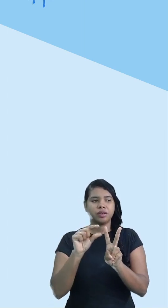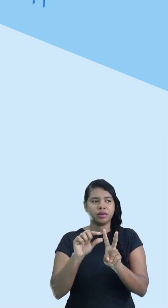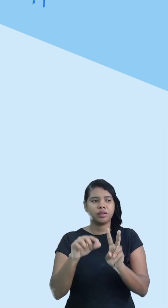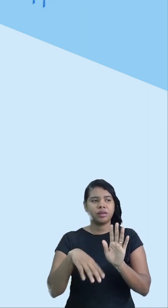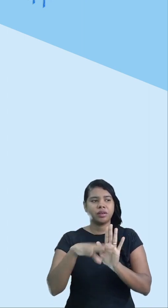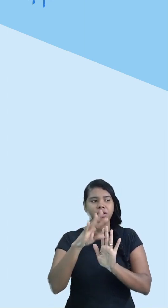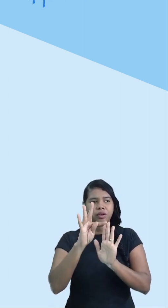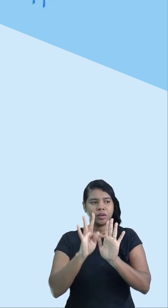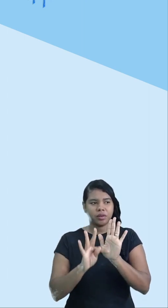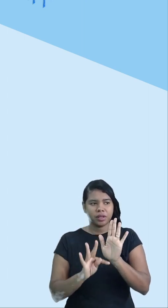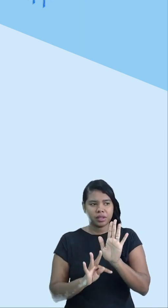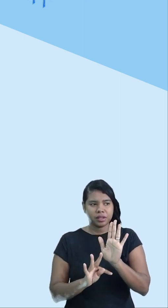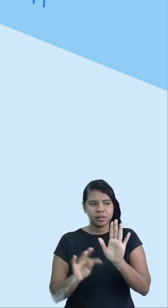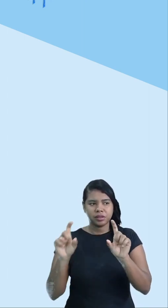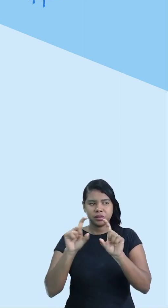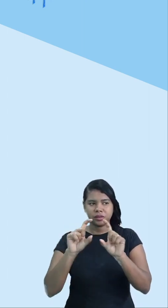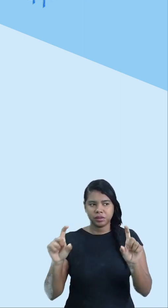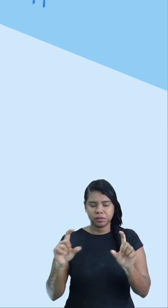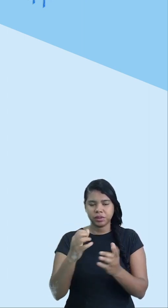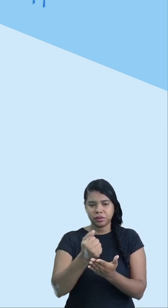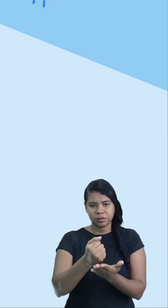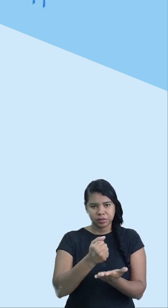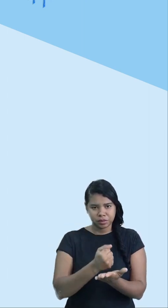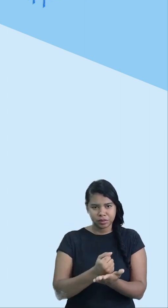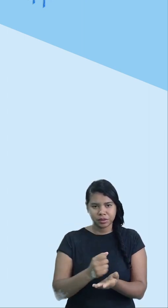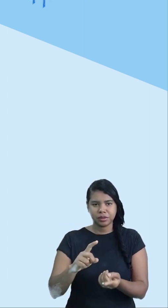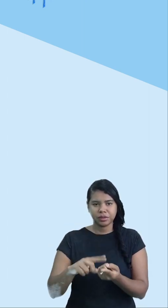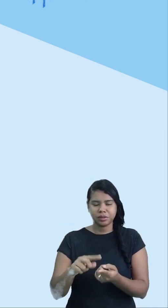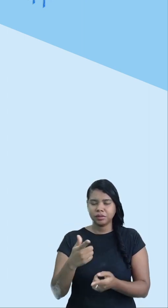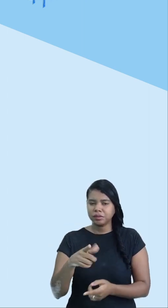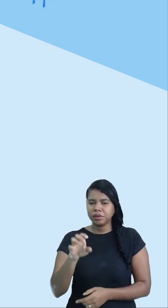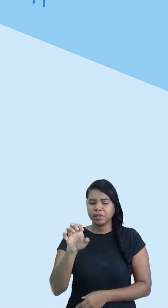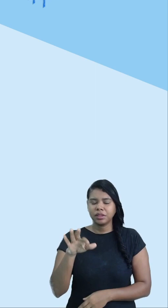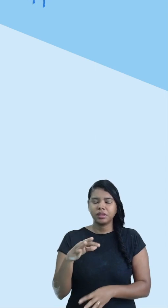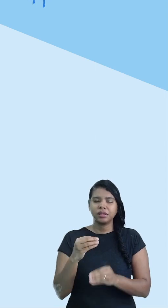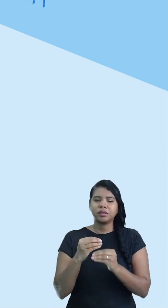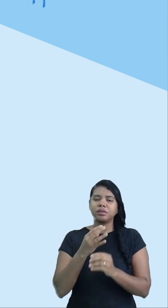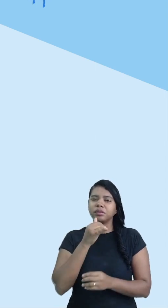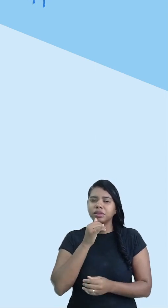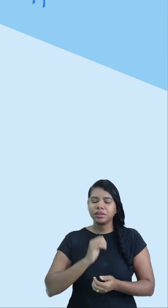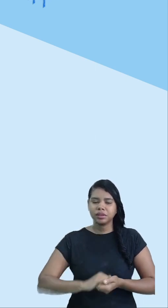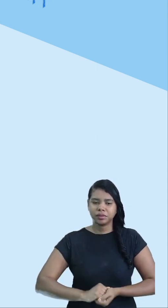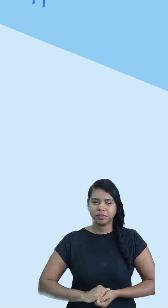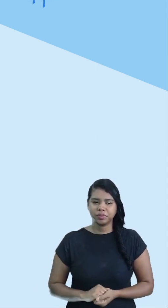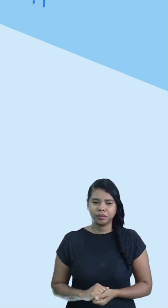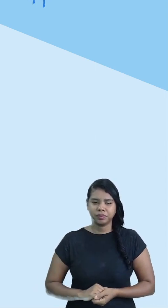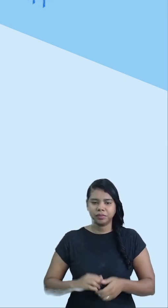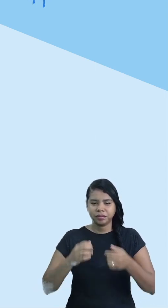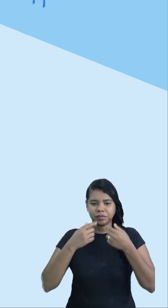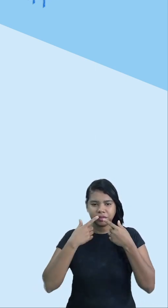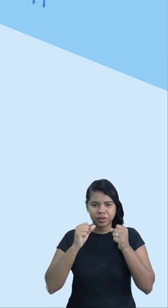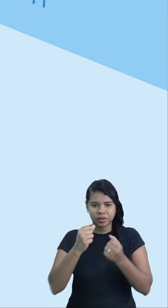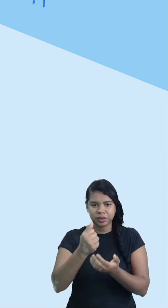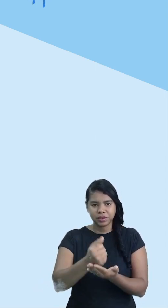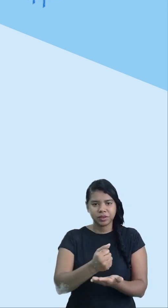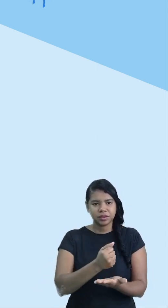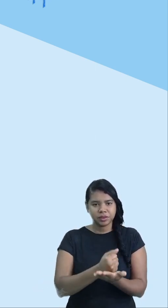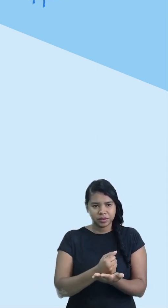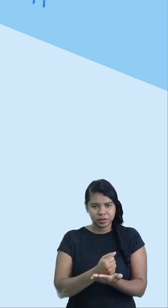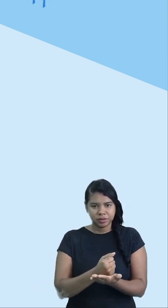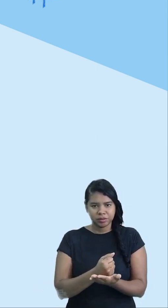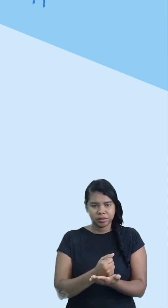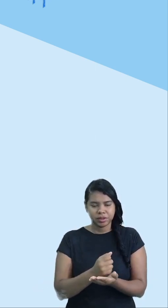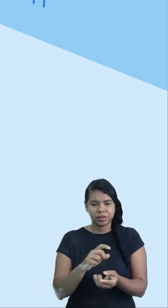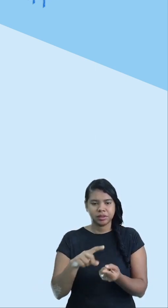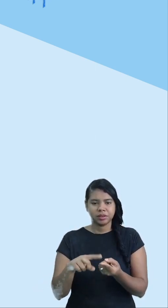os cabeçalhos, né, dos documentos, que não é uma linguagem documentária como o tesauro,